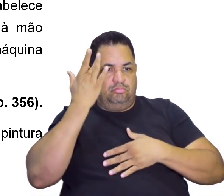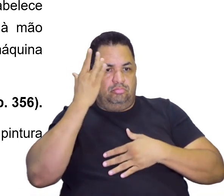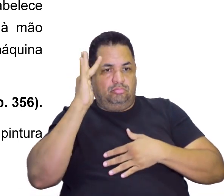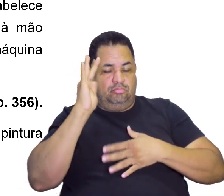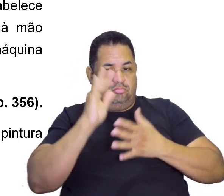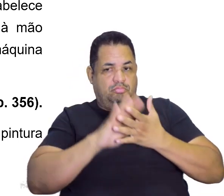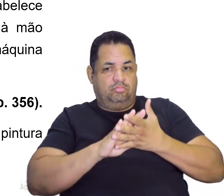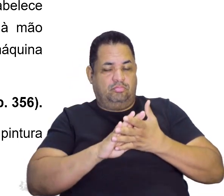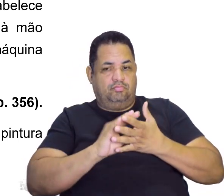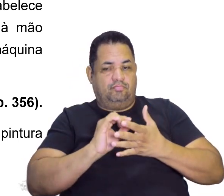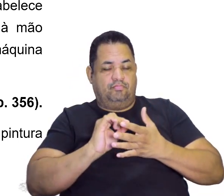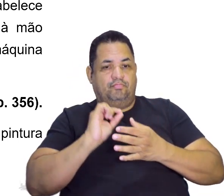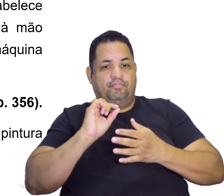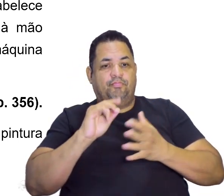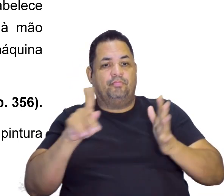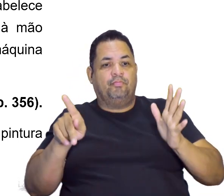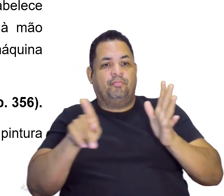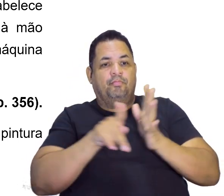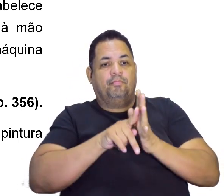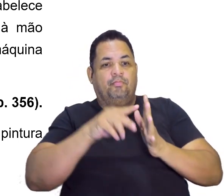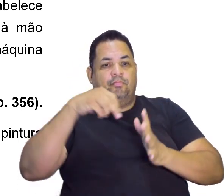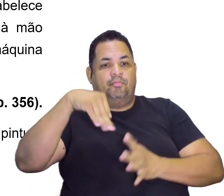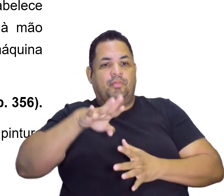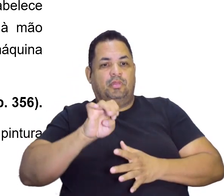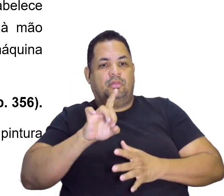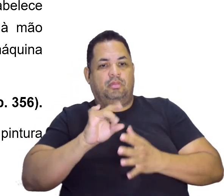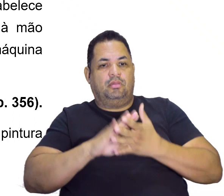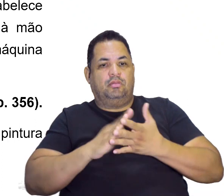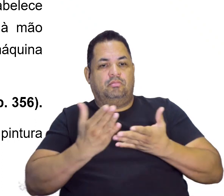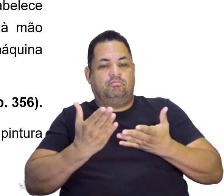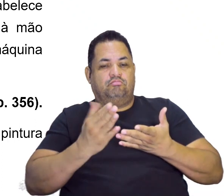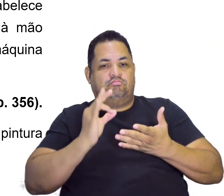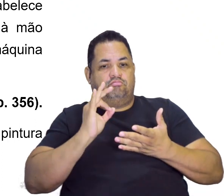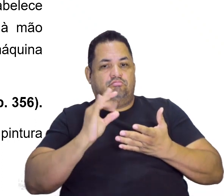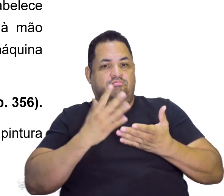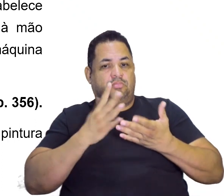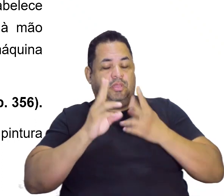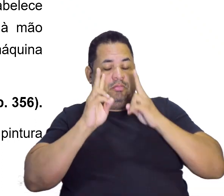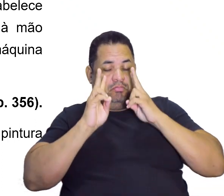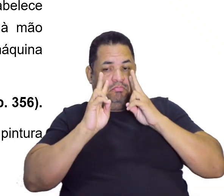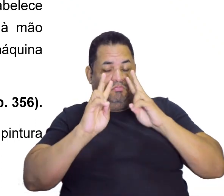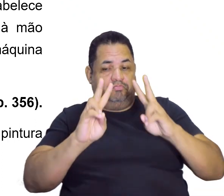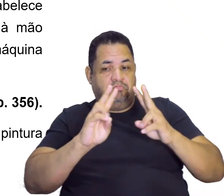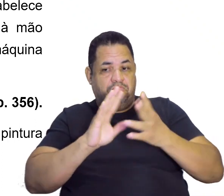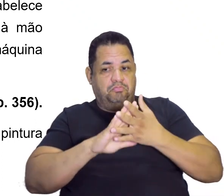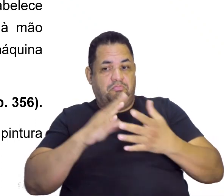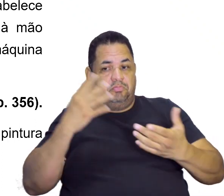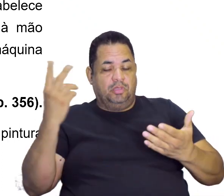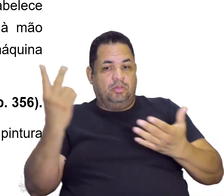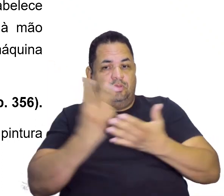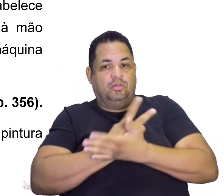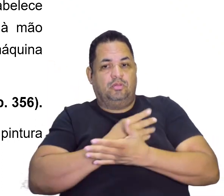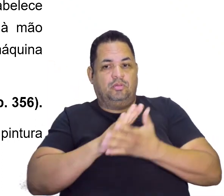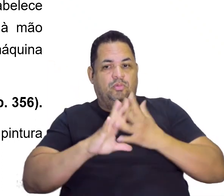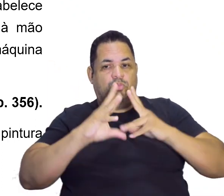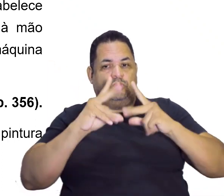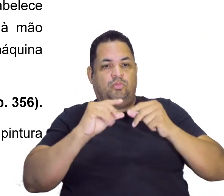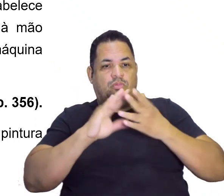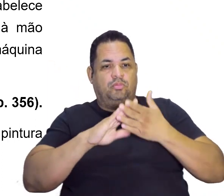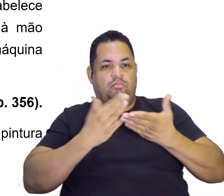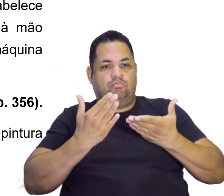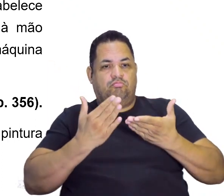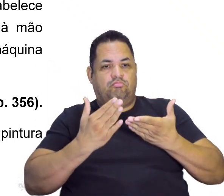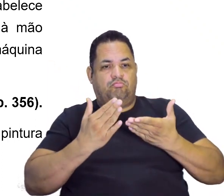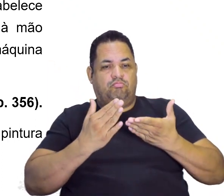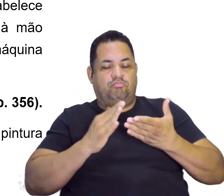sabemos. E o próprio Manet, de certo, não lhe previu as implicações. Tudo